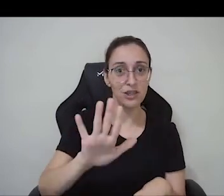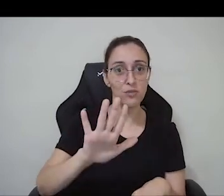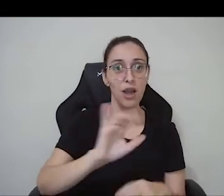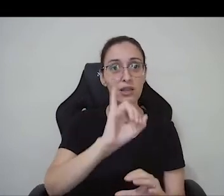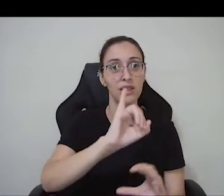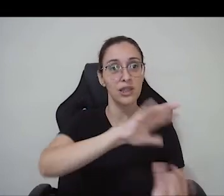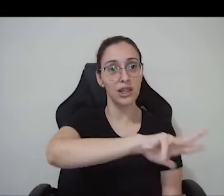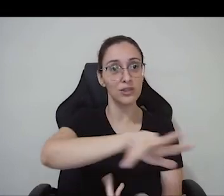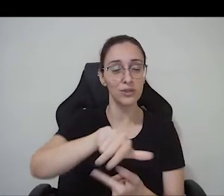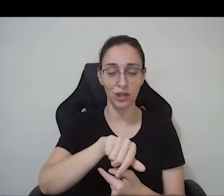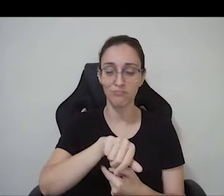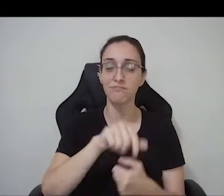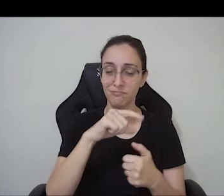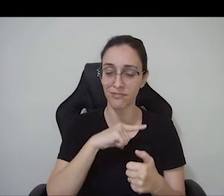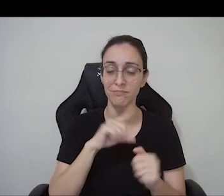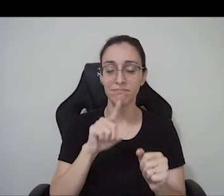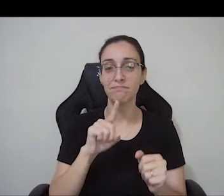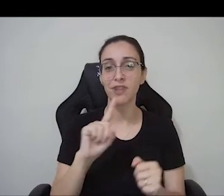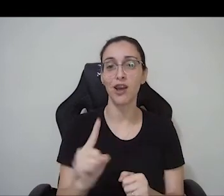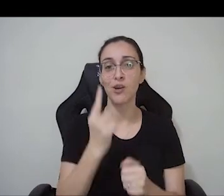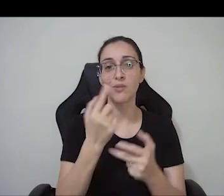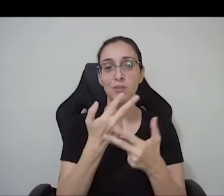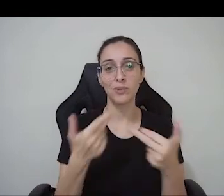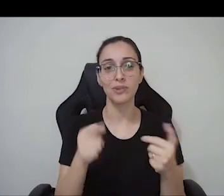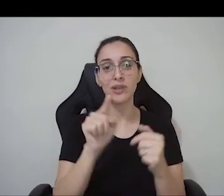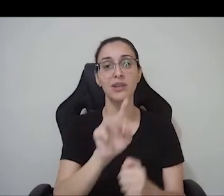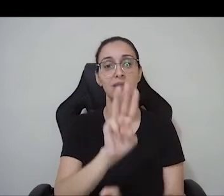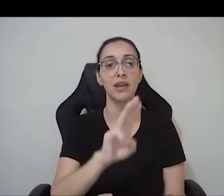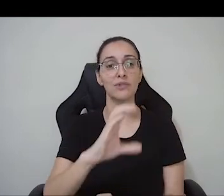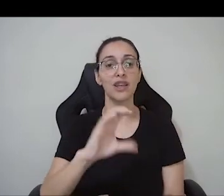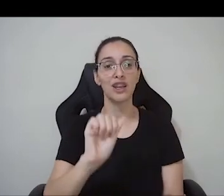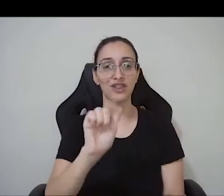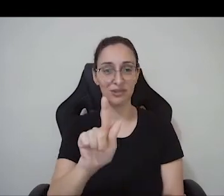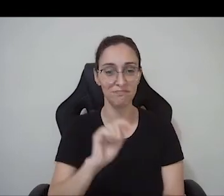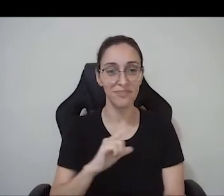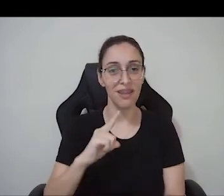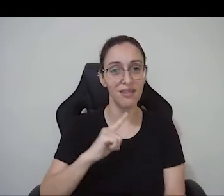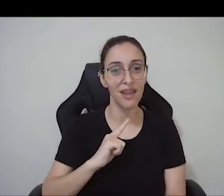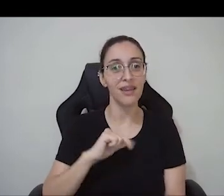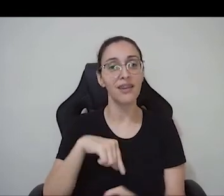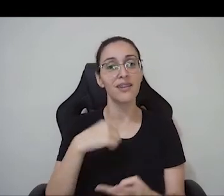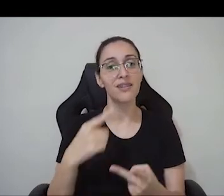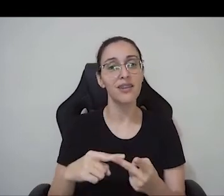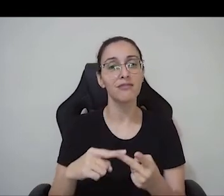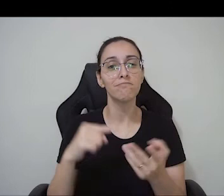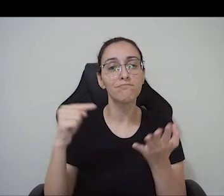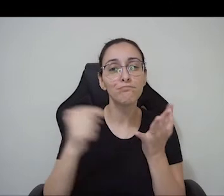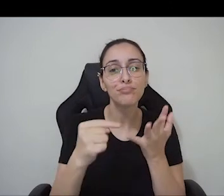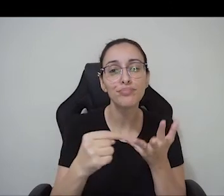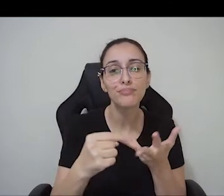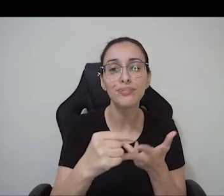eu vou falar sobre um deles, que é a WCAG, e vou falar sobre os princípios